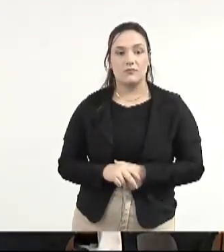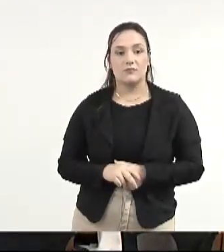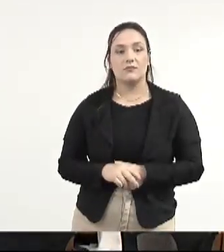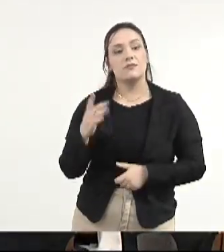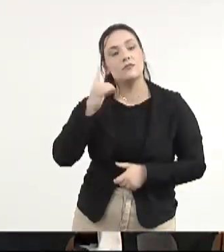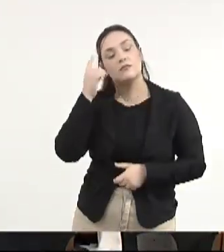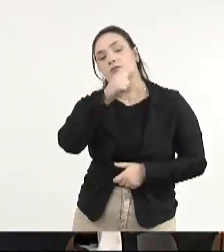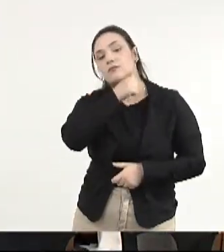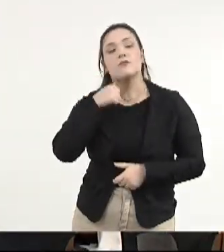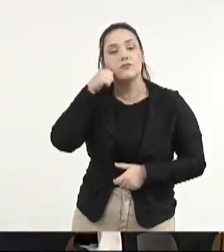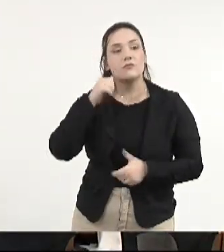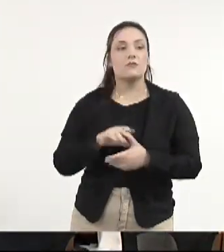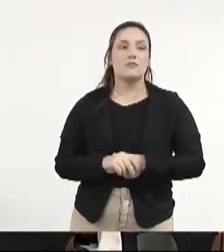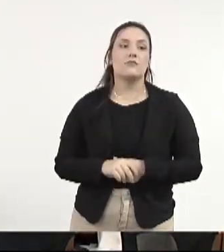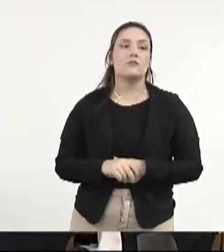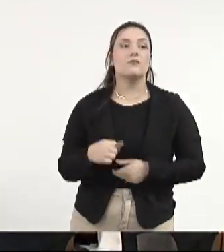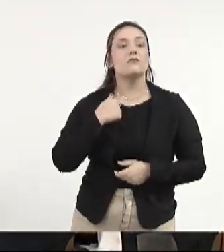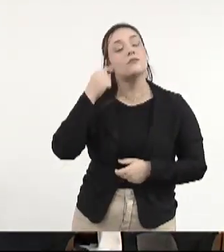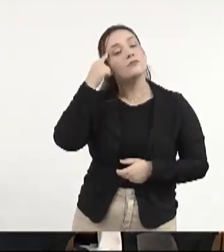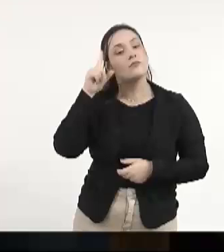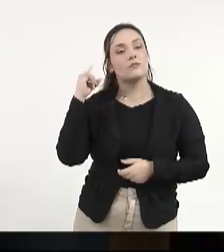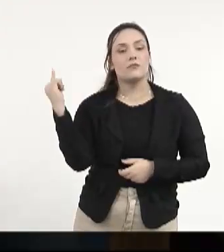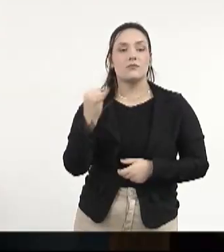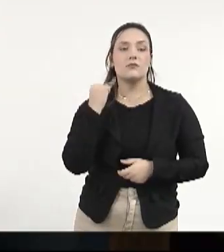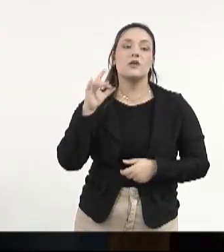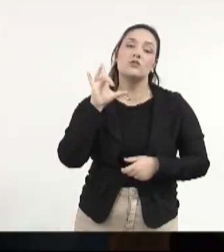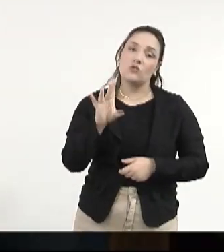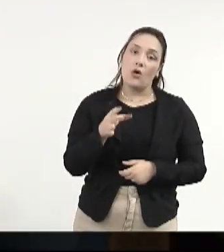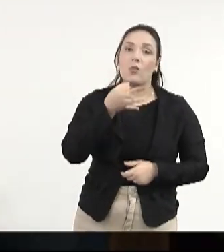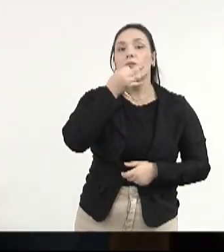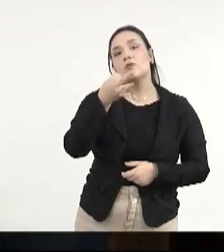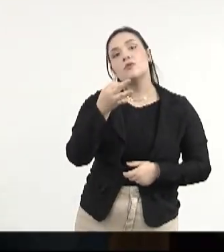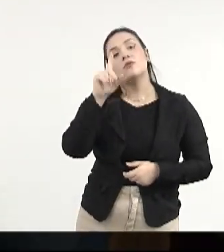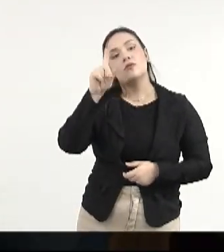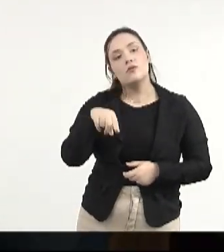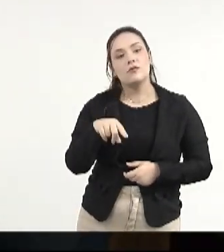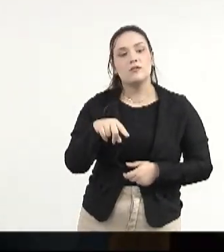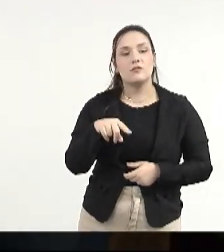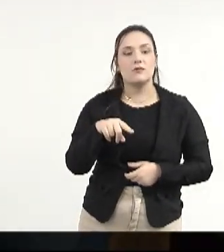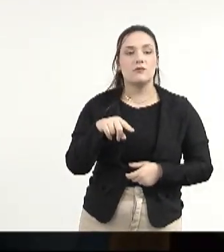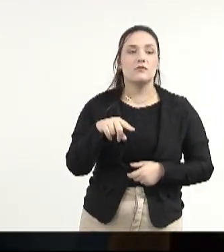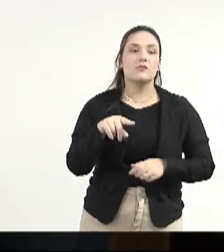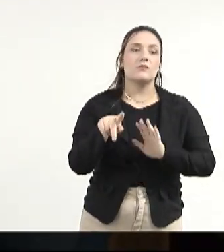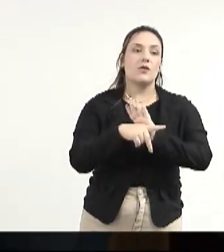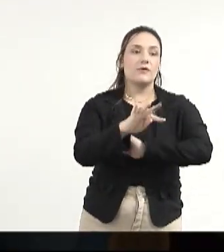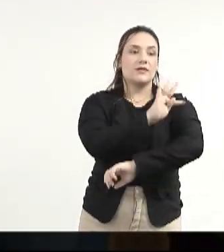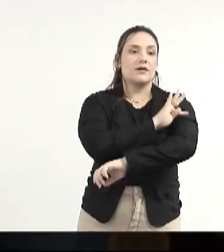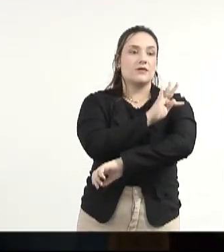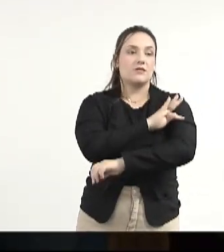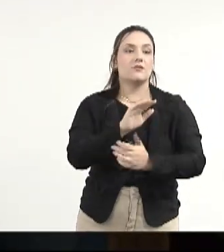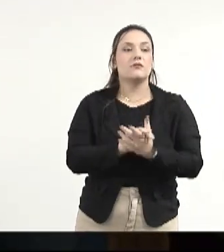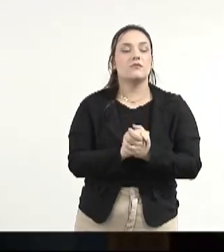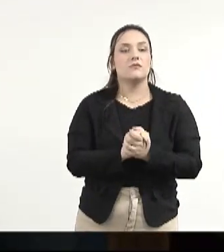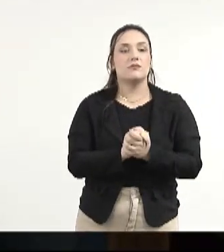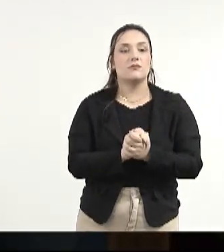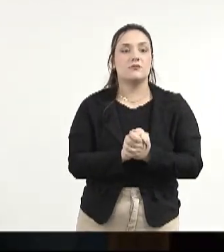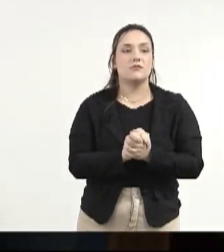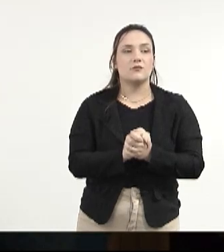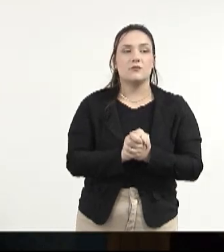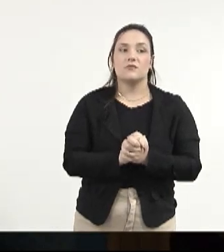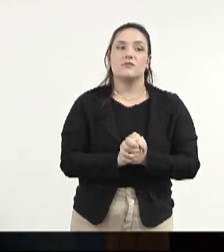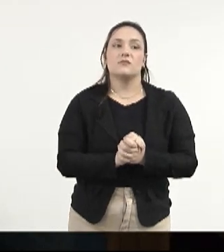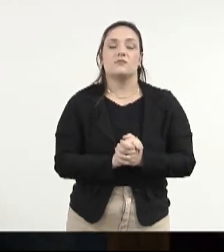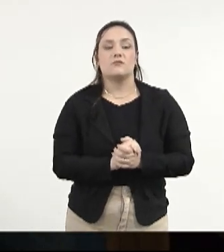pública, deputado Antônio Vaz. Então, acho importante. A única ressalva que eu quero fazer é de critério técnico, para que nós não tenhamos